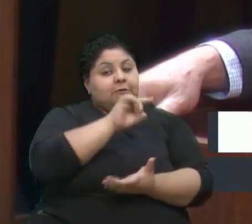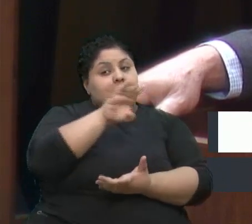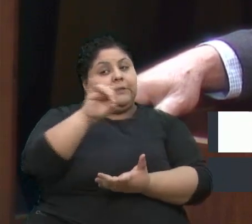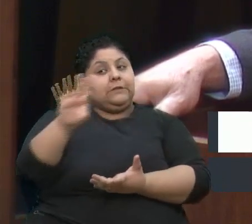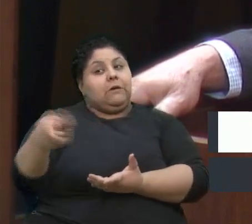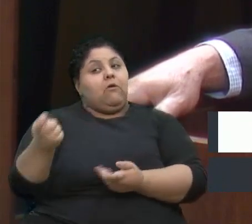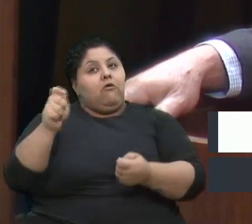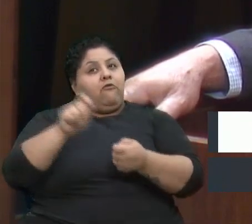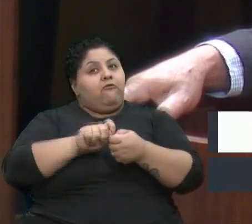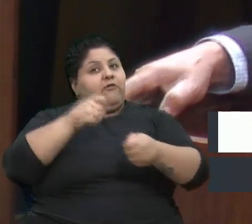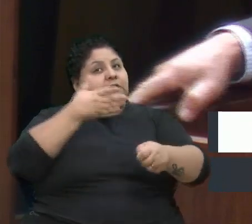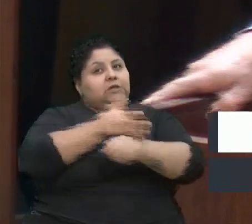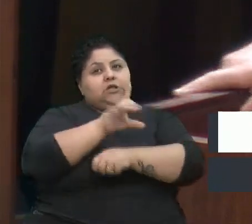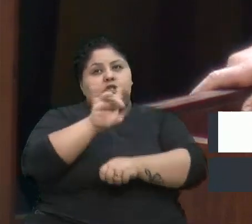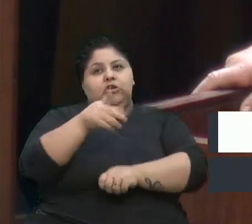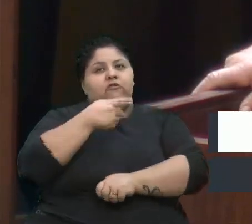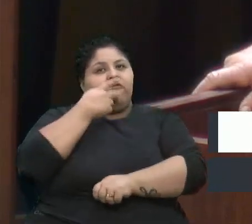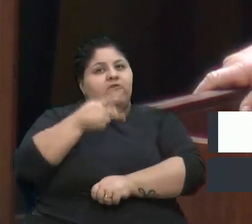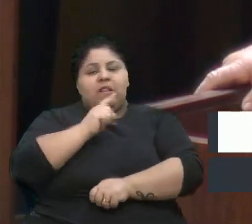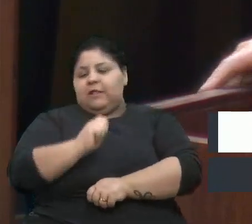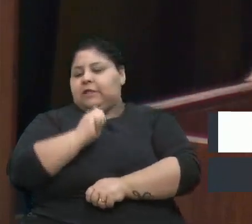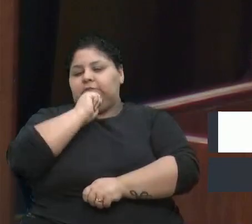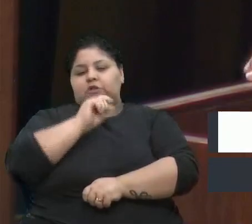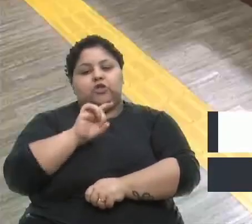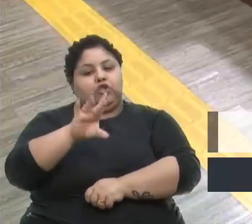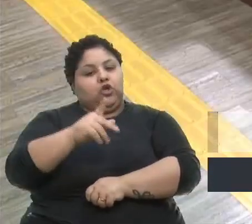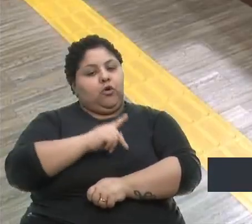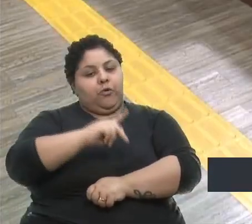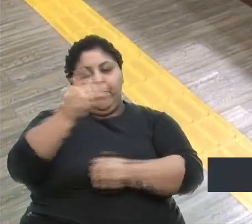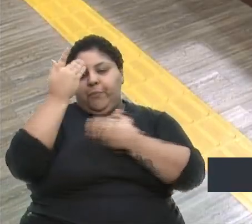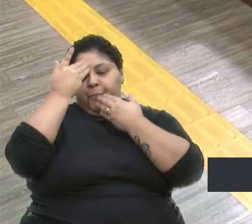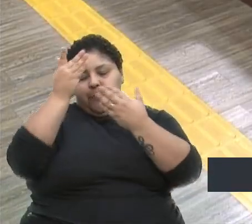um fazer sua parte, só falar não vai adiantar. Era isso. Obrigado. Próximo.